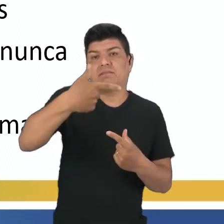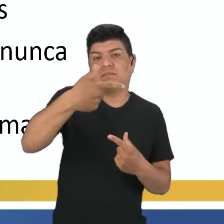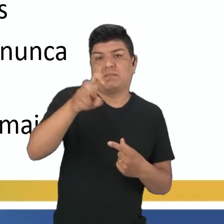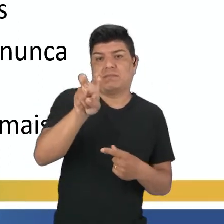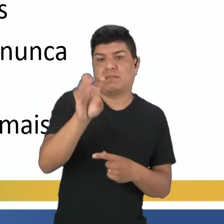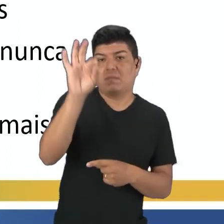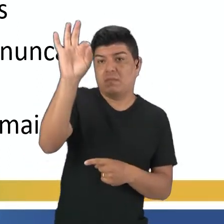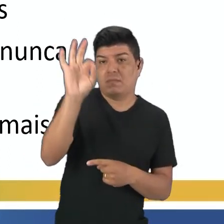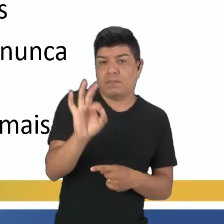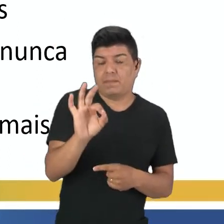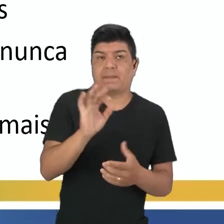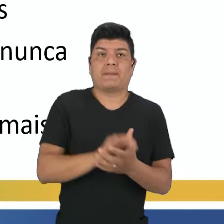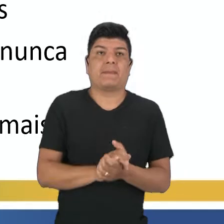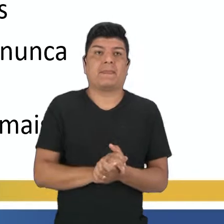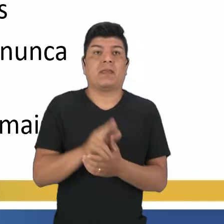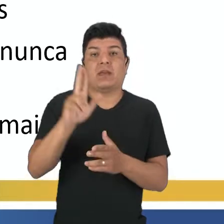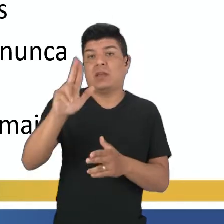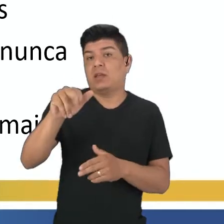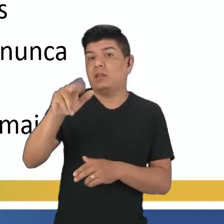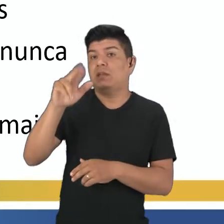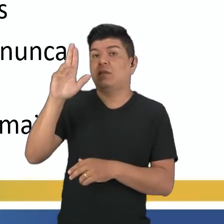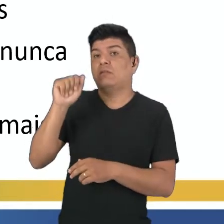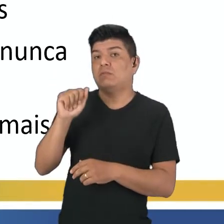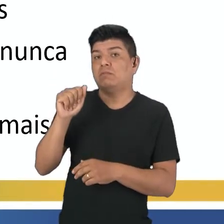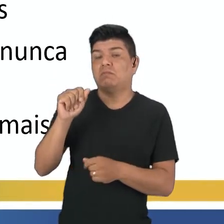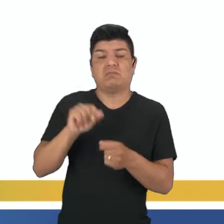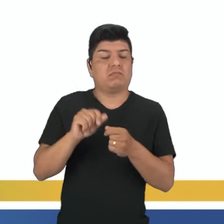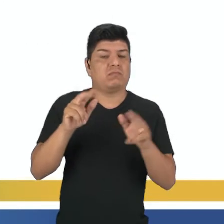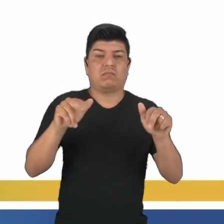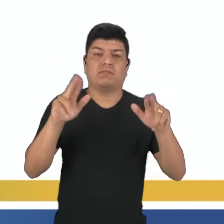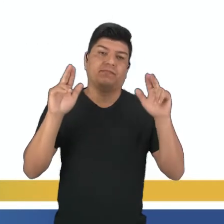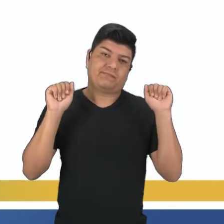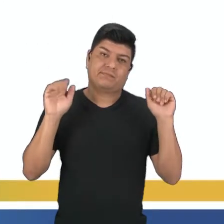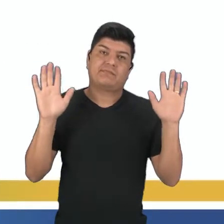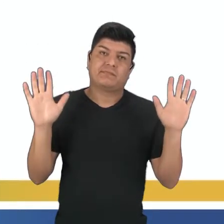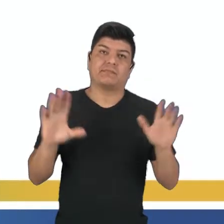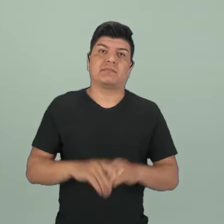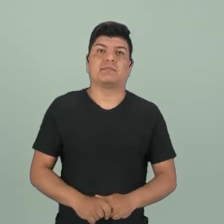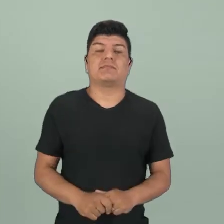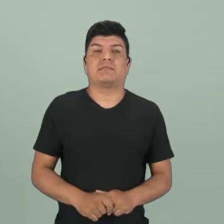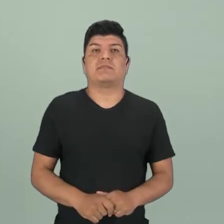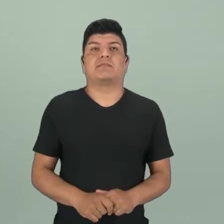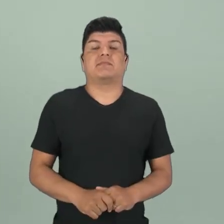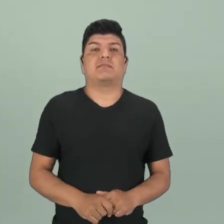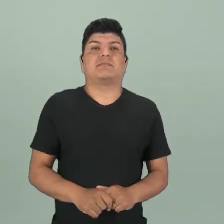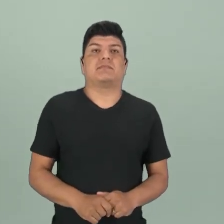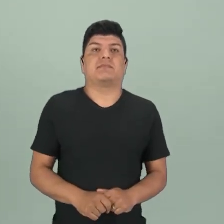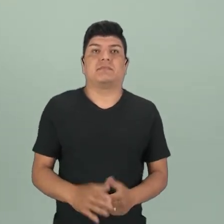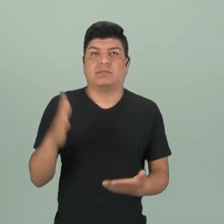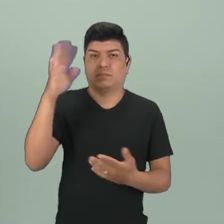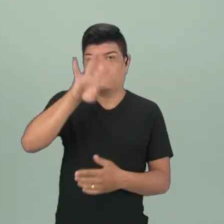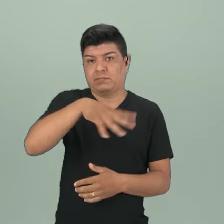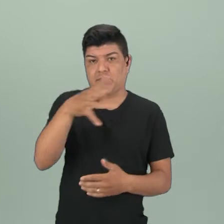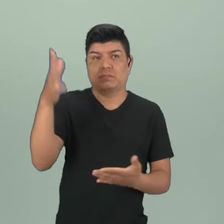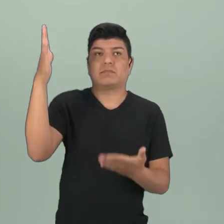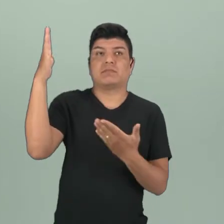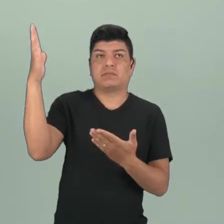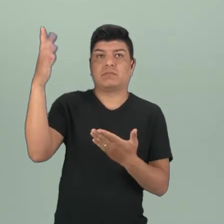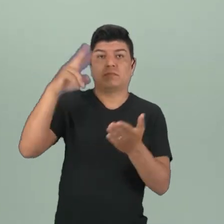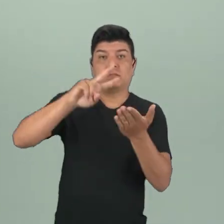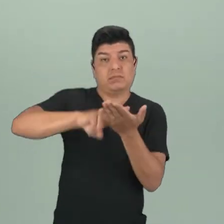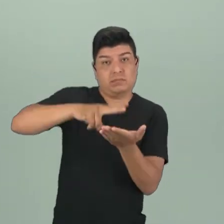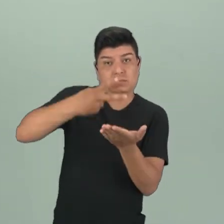25%, né? E nunca e jamais, né? É algo que eu não faço nunca, né, galerinha? Então, tá aí, né, a tradução